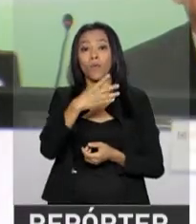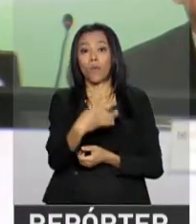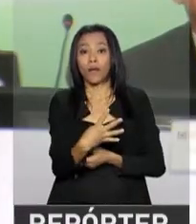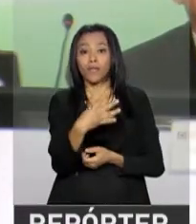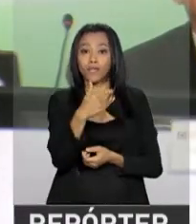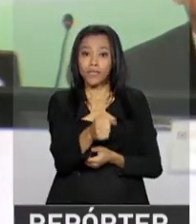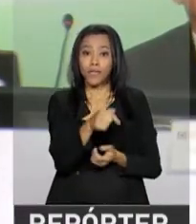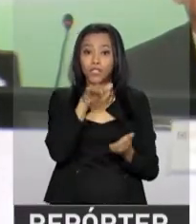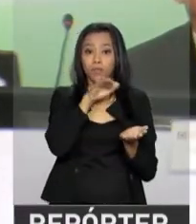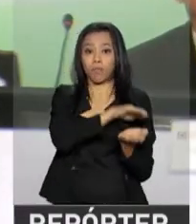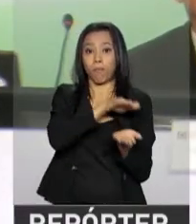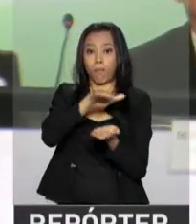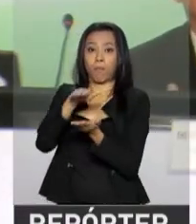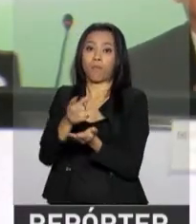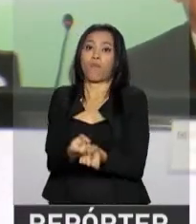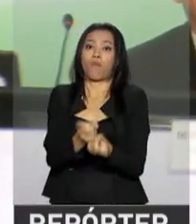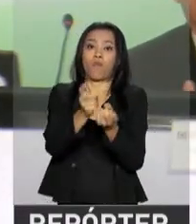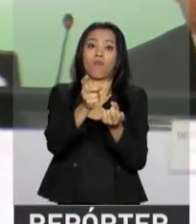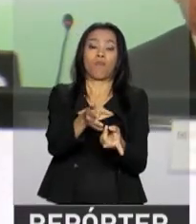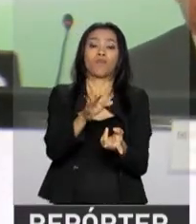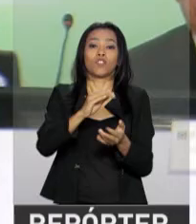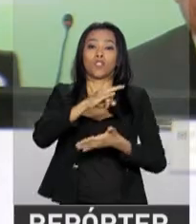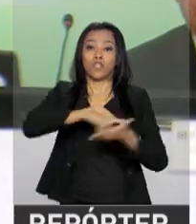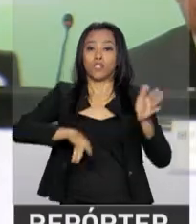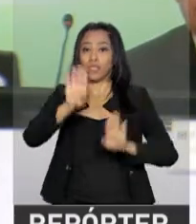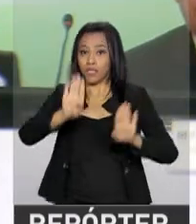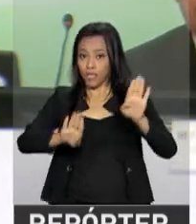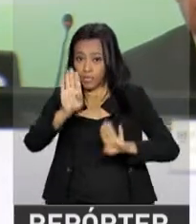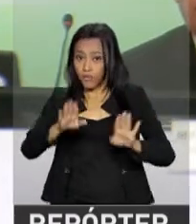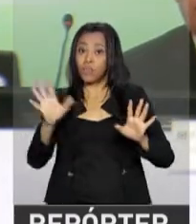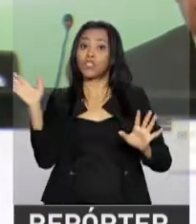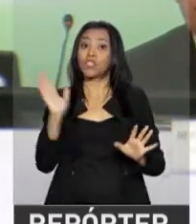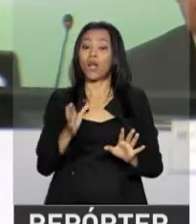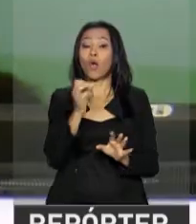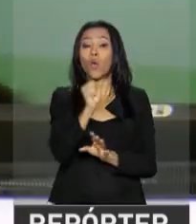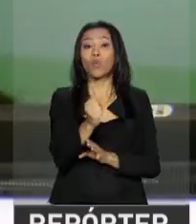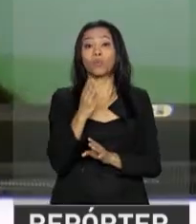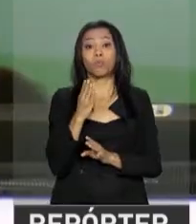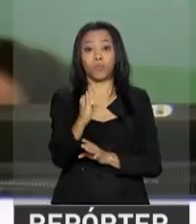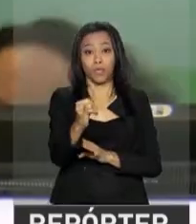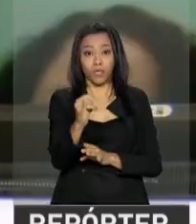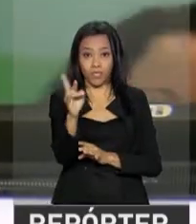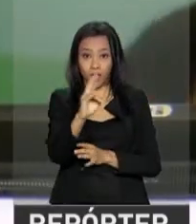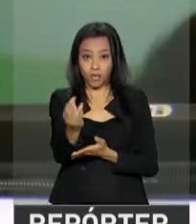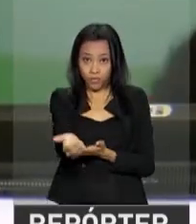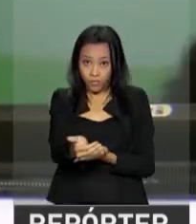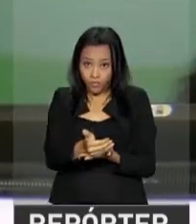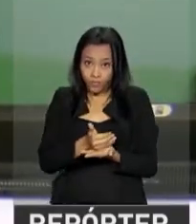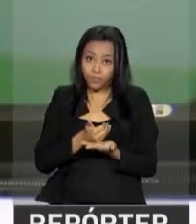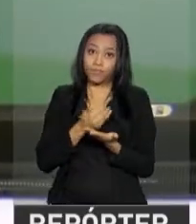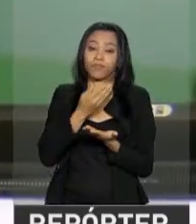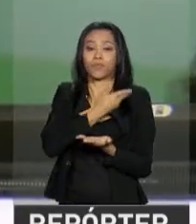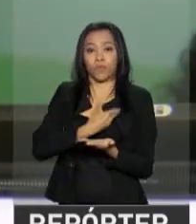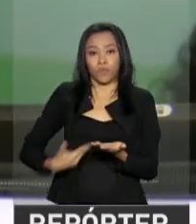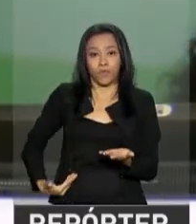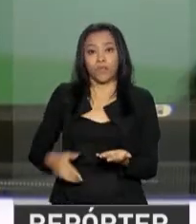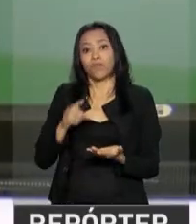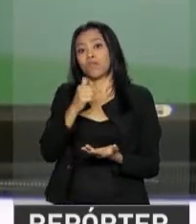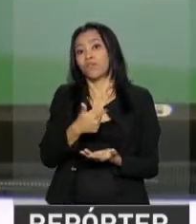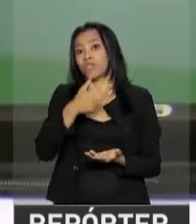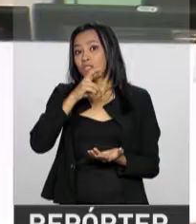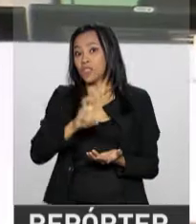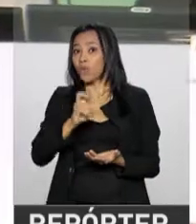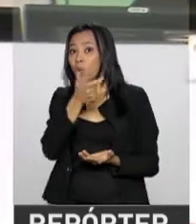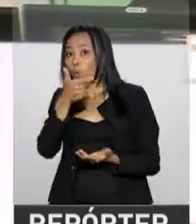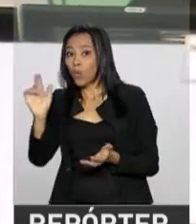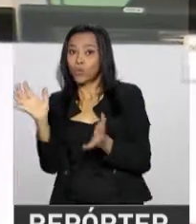foram arrematados com arrecadação recorde de 8 bilhões de reais. Os 25 blocos marítimos restantes não receberam